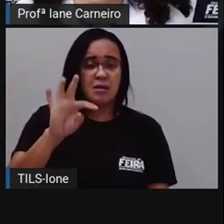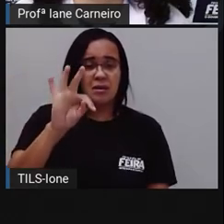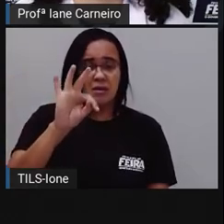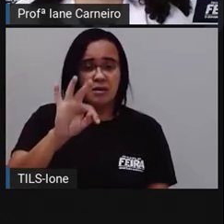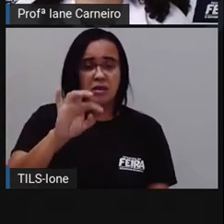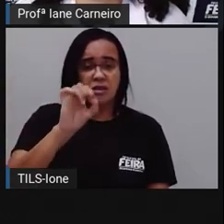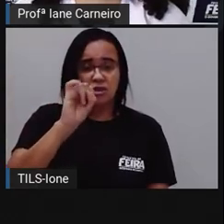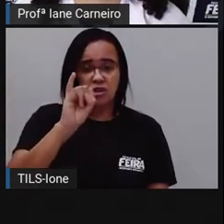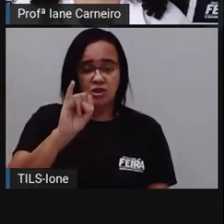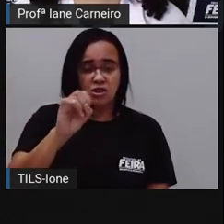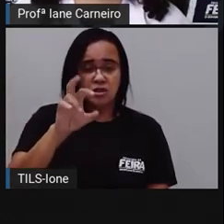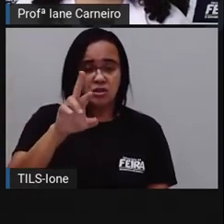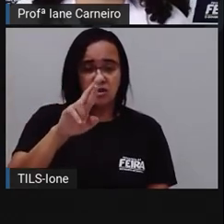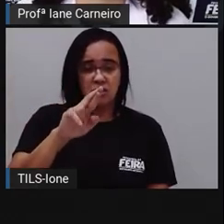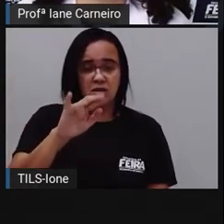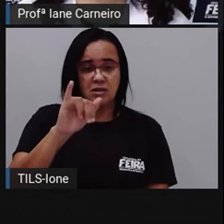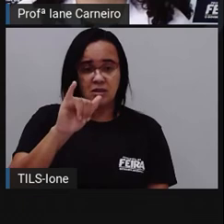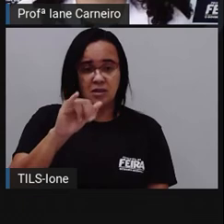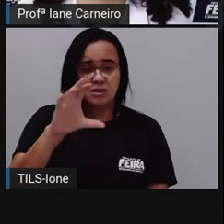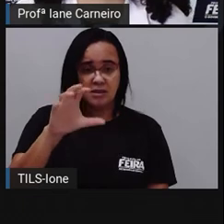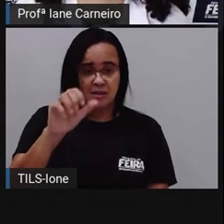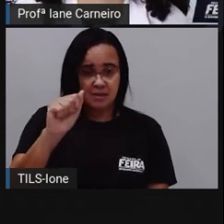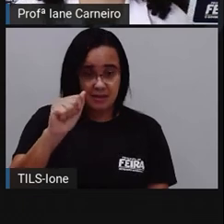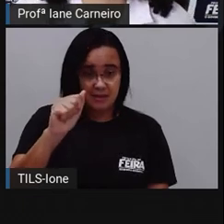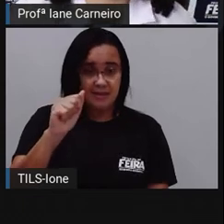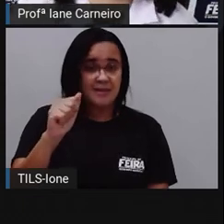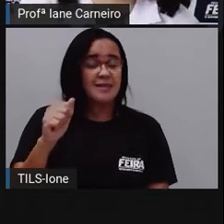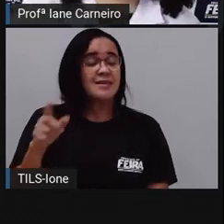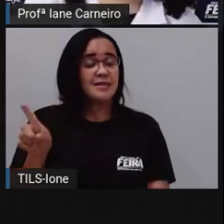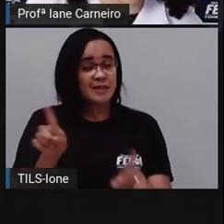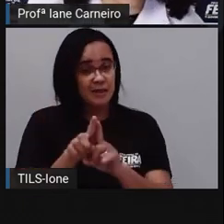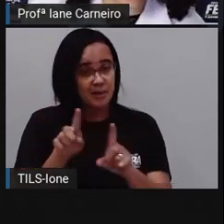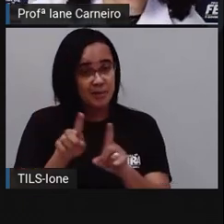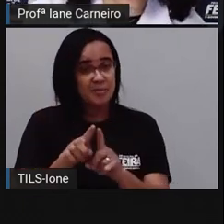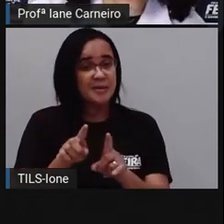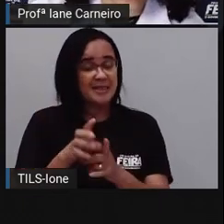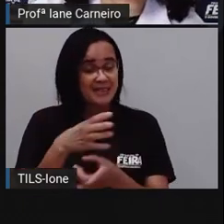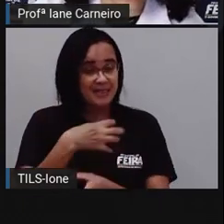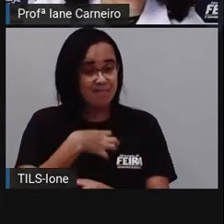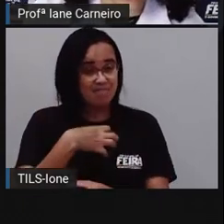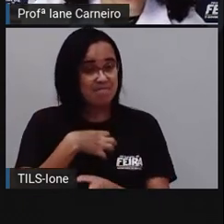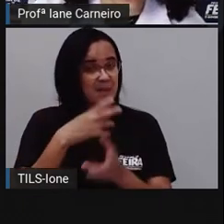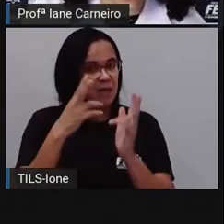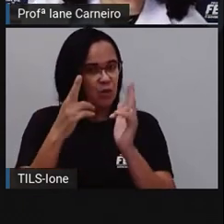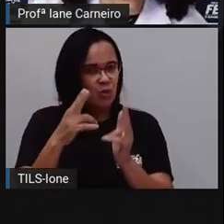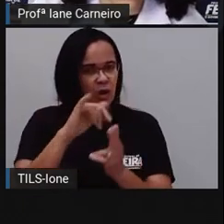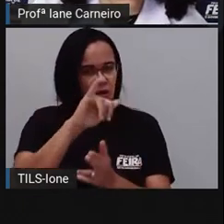Ó. Jaguatirica também começa com o mesmo som. Ó, para escrever para vocês verem.